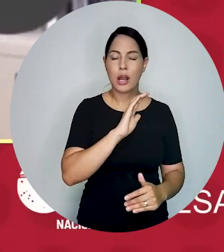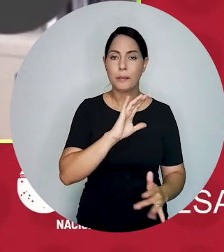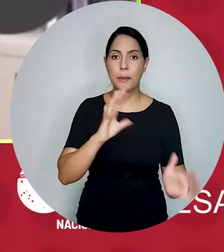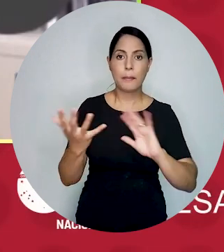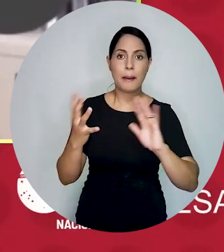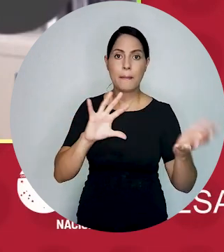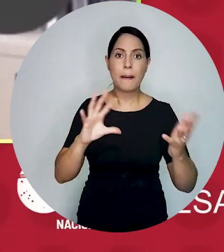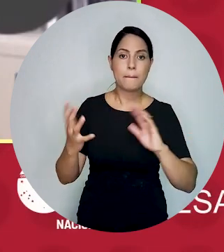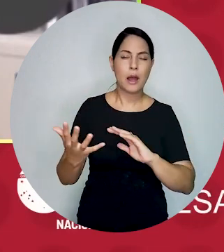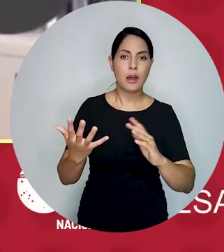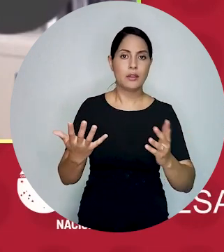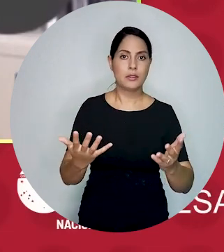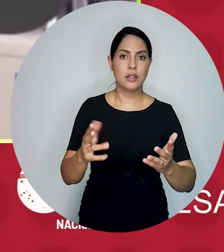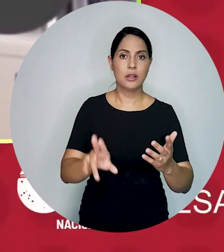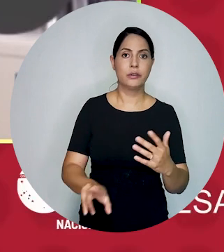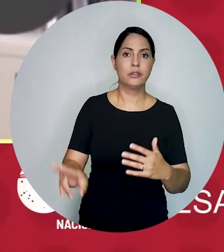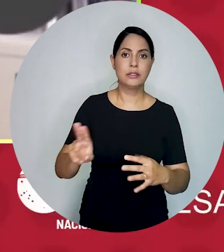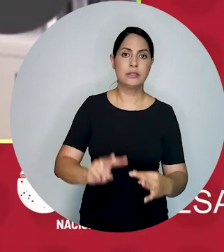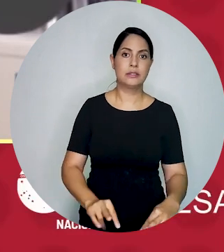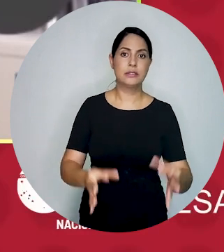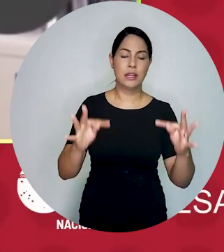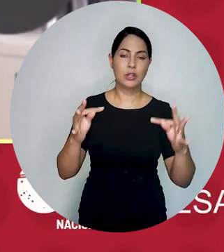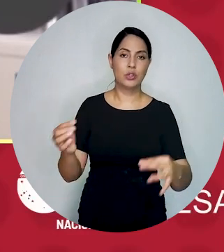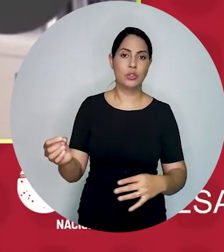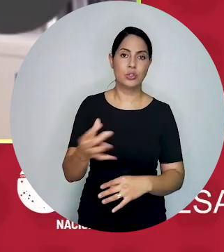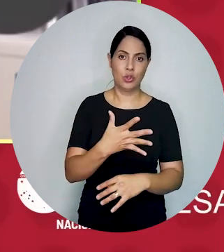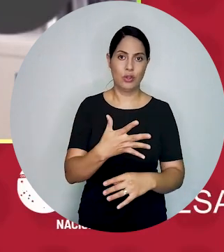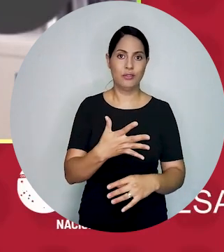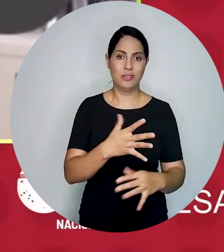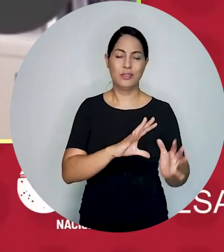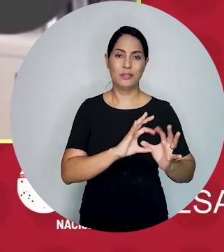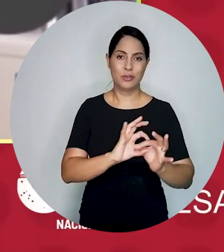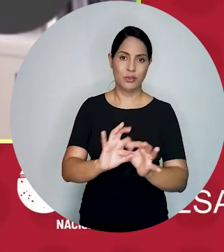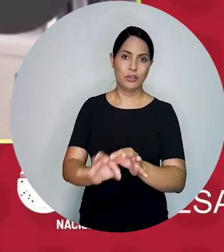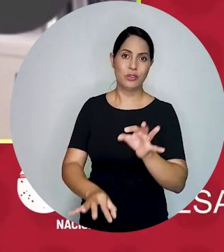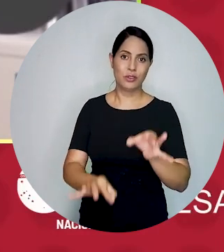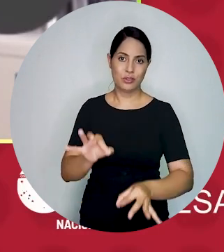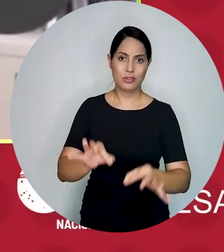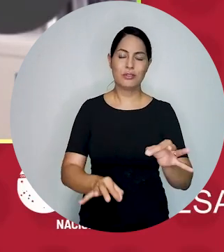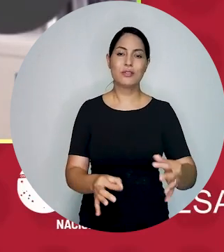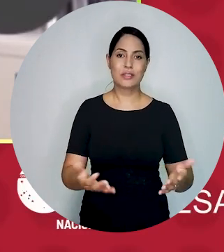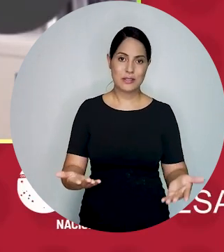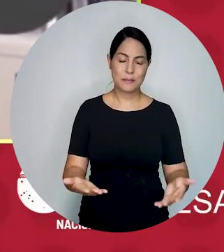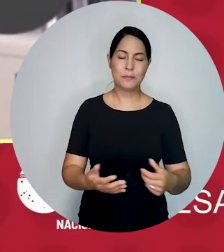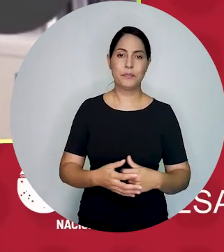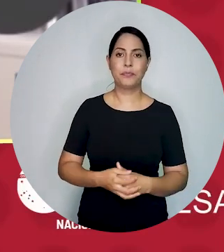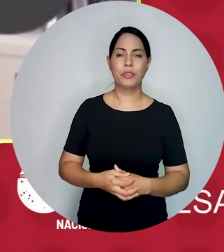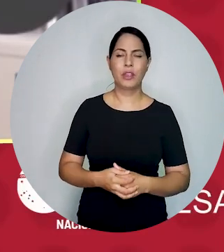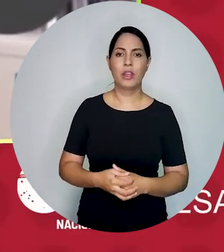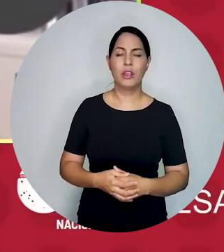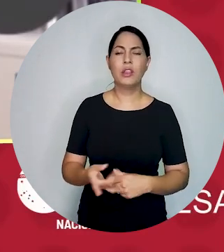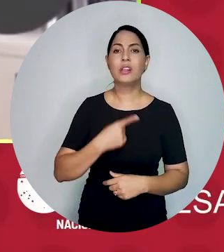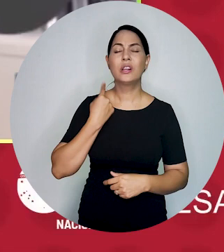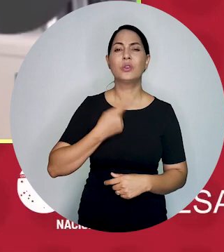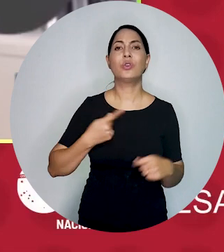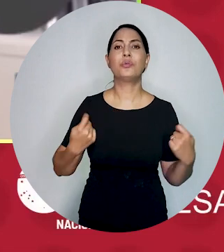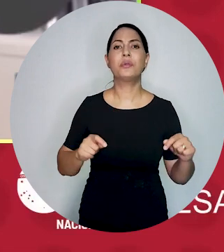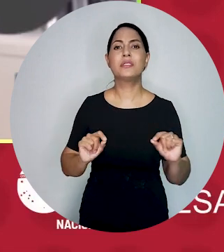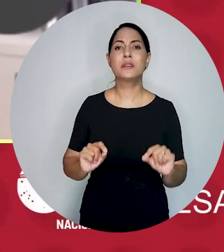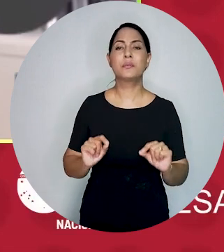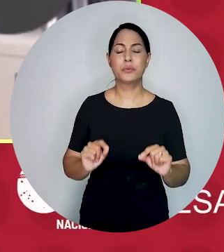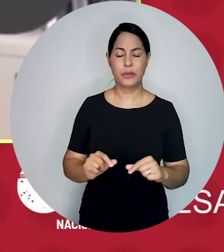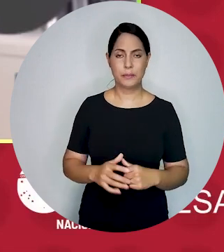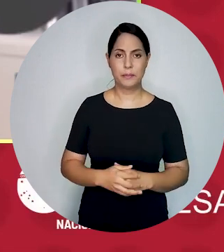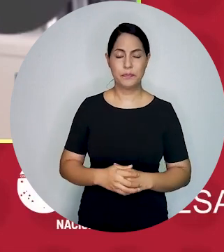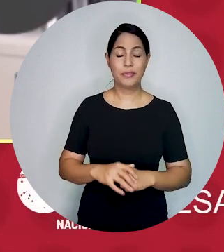aceleração indiscutível da própria utilização das novas tecnologias no âmbito do sistema de justiça como um todo. Ou seja,